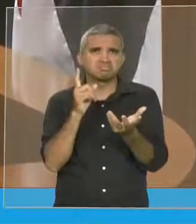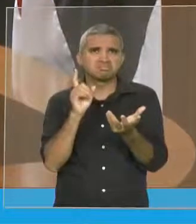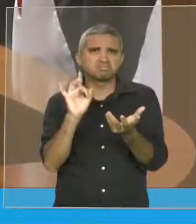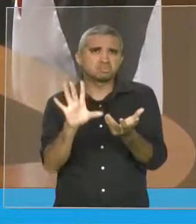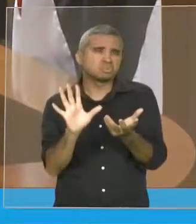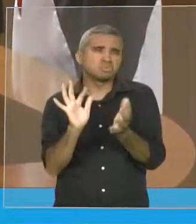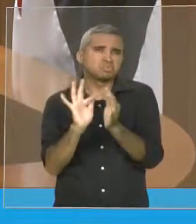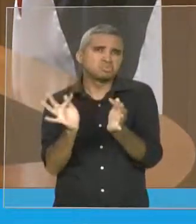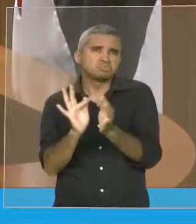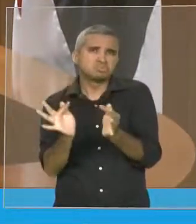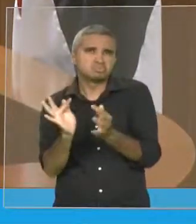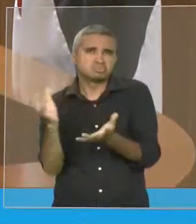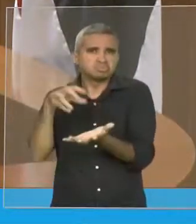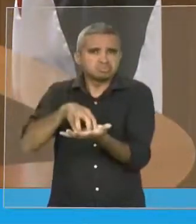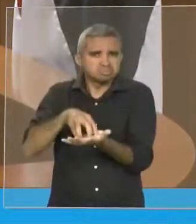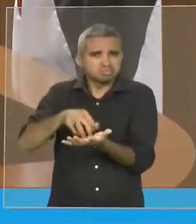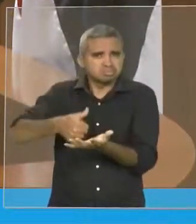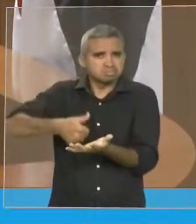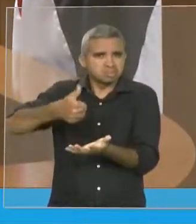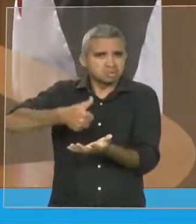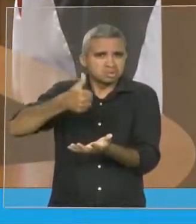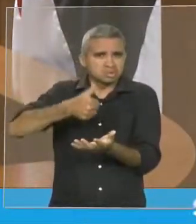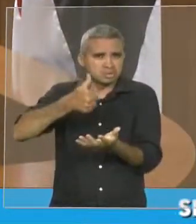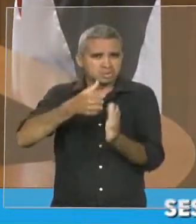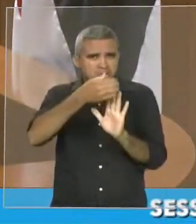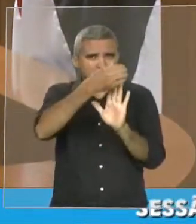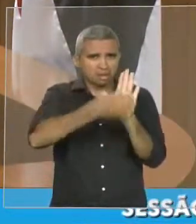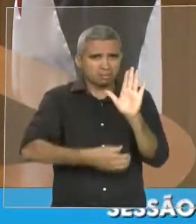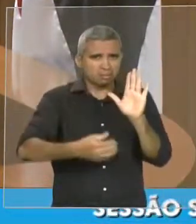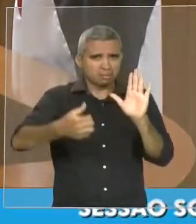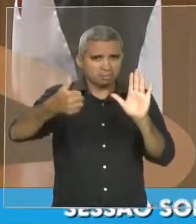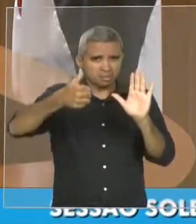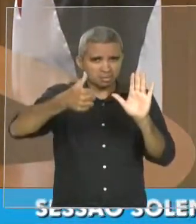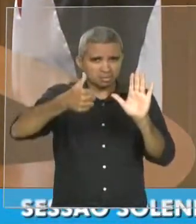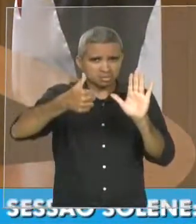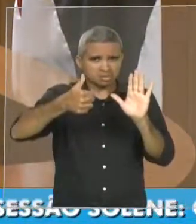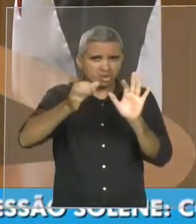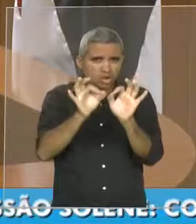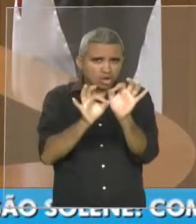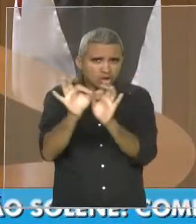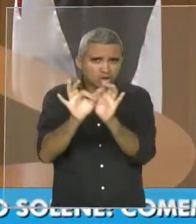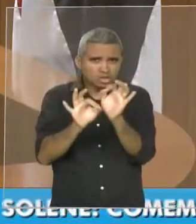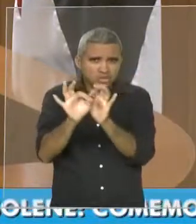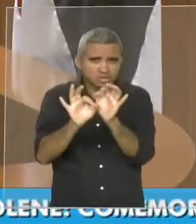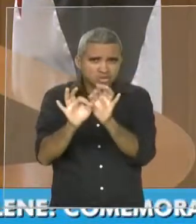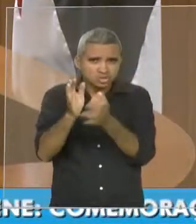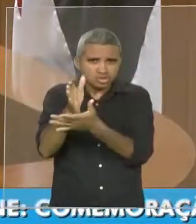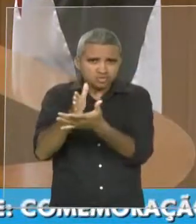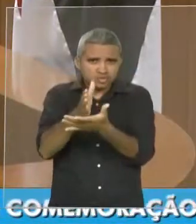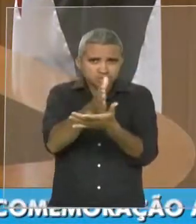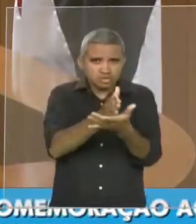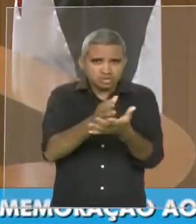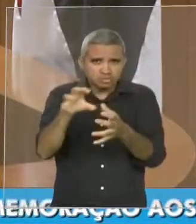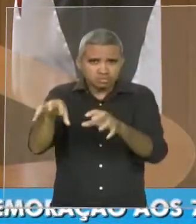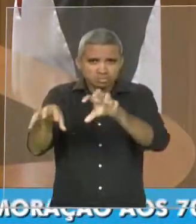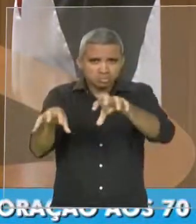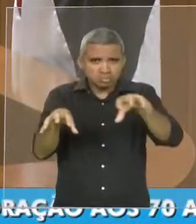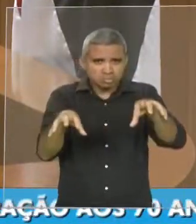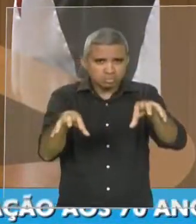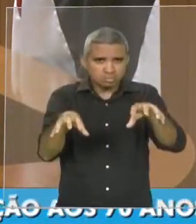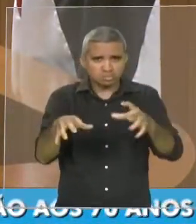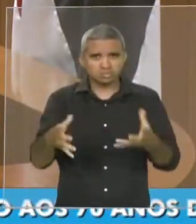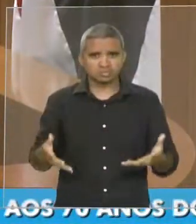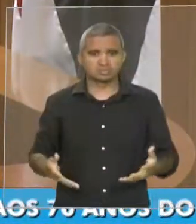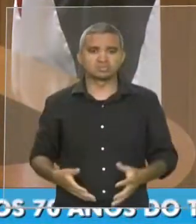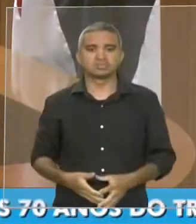o Poder Legislativo, o capítulo 1º da Organização dos Poderes? Eu tenho a impressão que, quando eu indago isso,